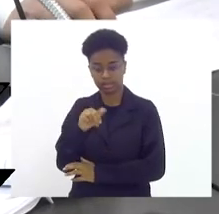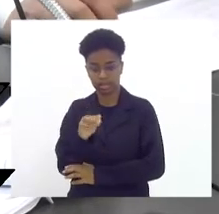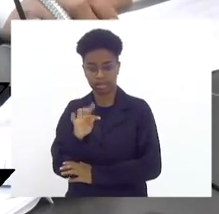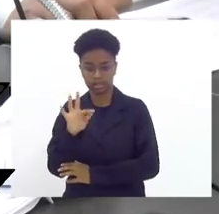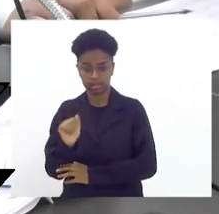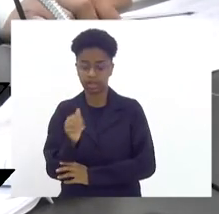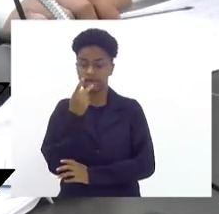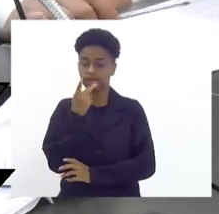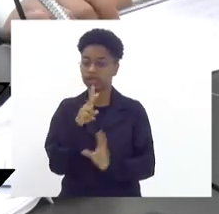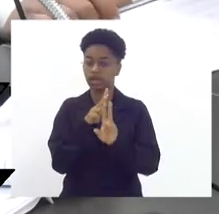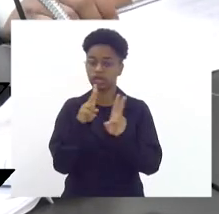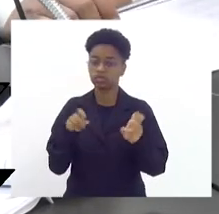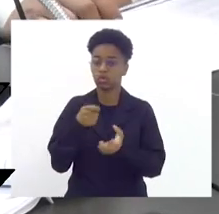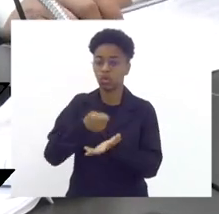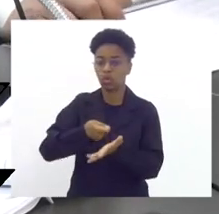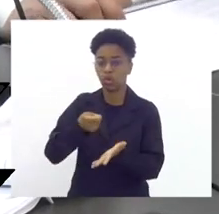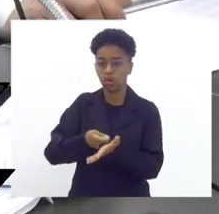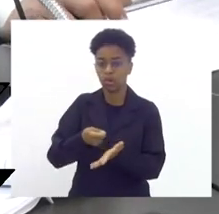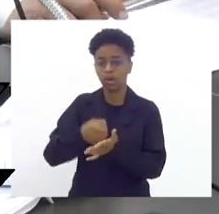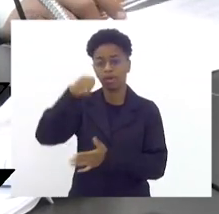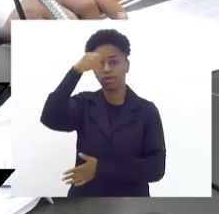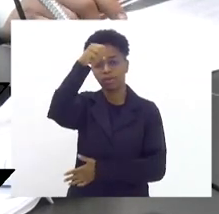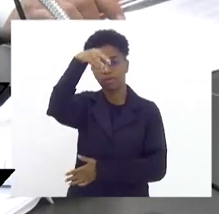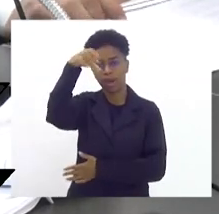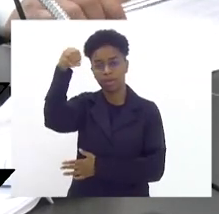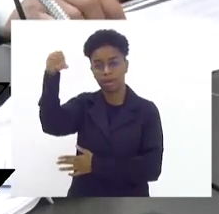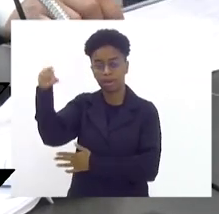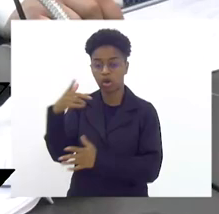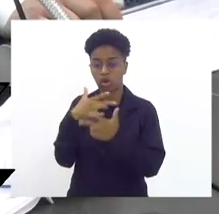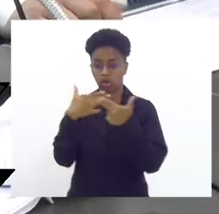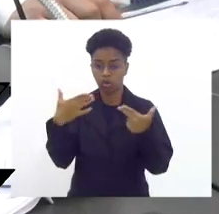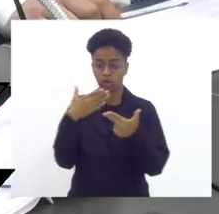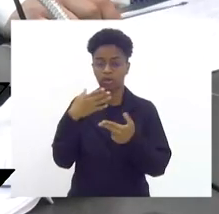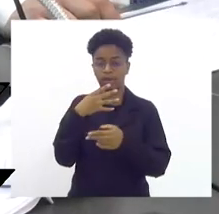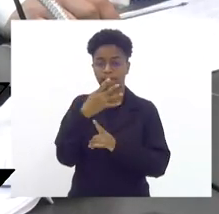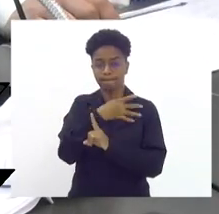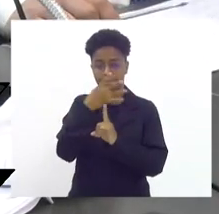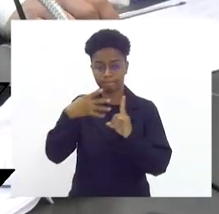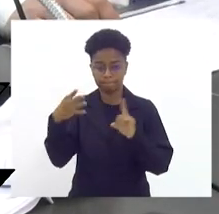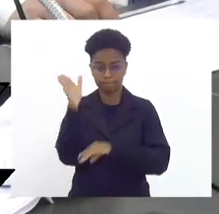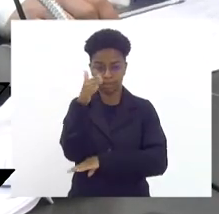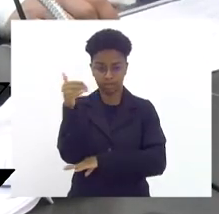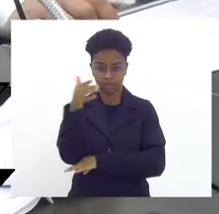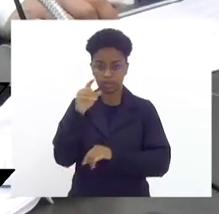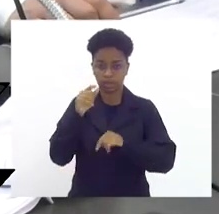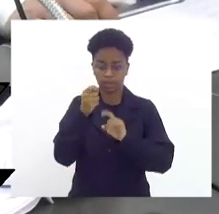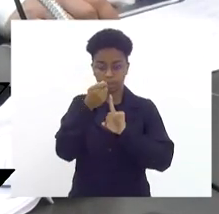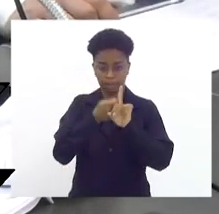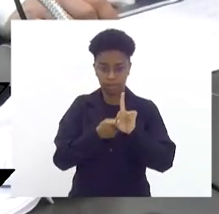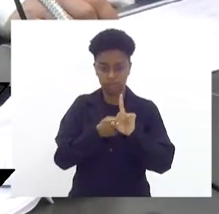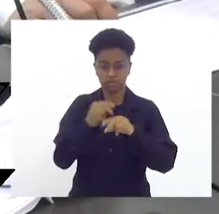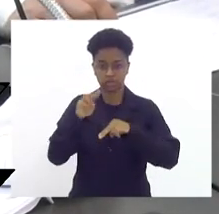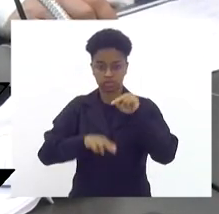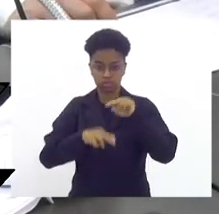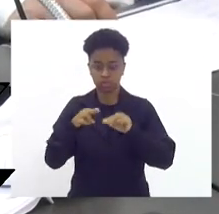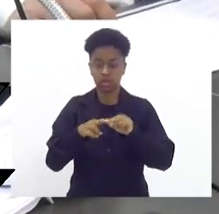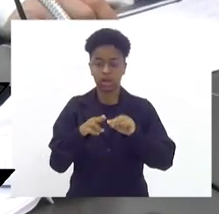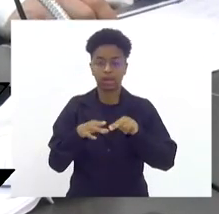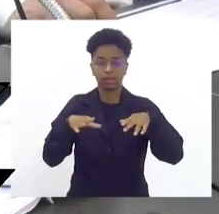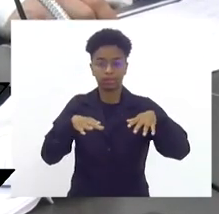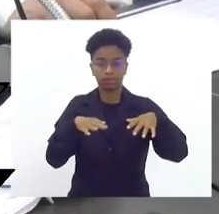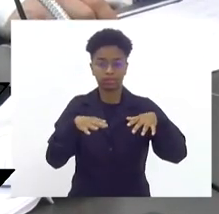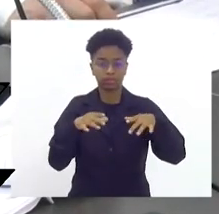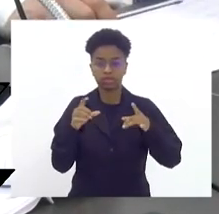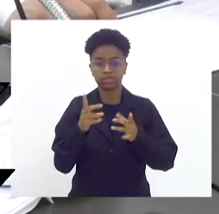sobre a obrigatoriedade de iluminação nas cores da bandeira LGBTI durante o mês de junho em prédios públicos da